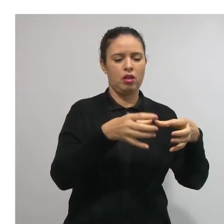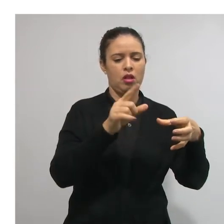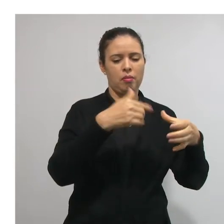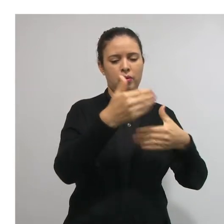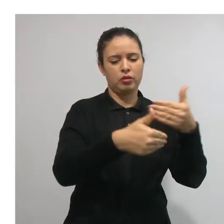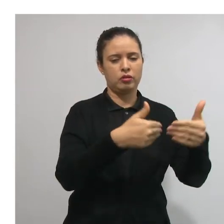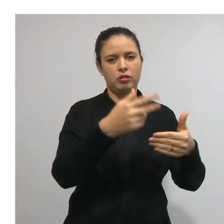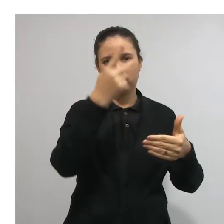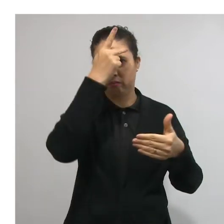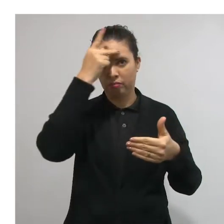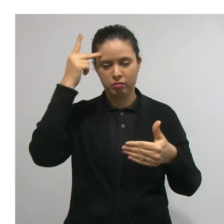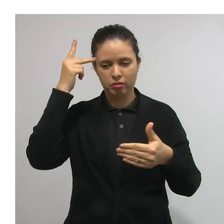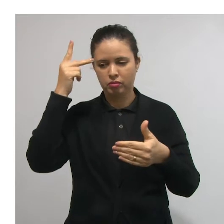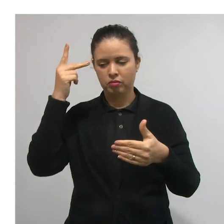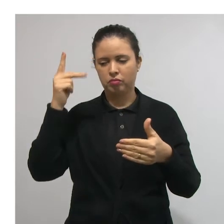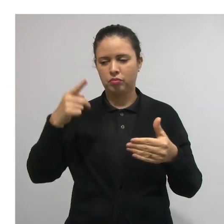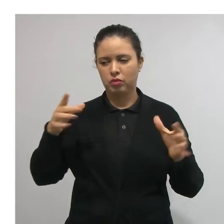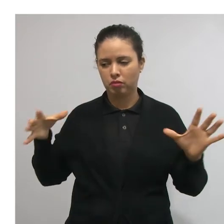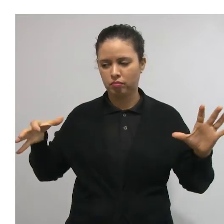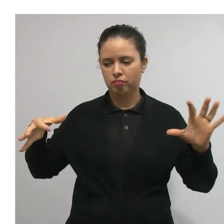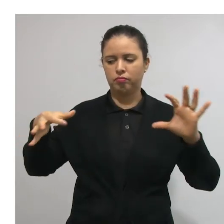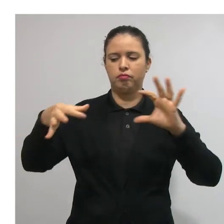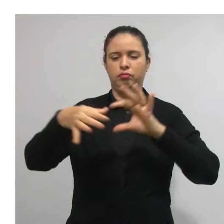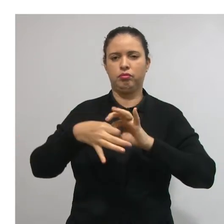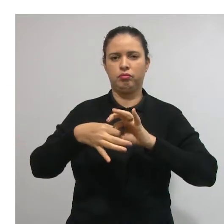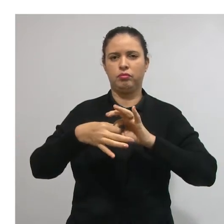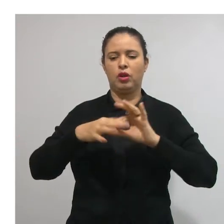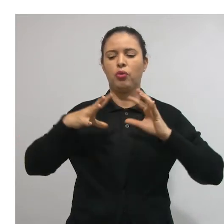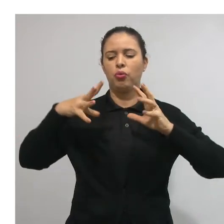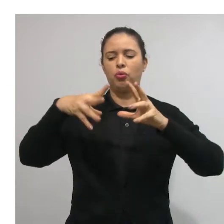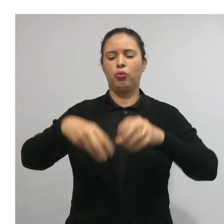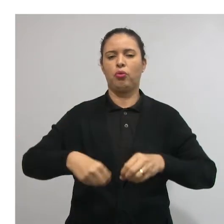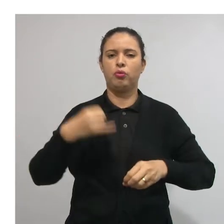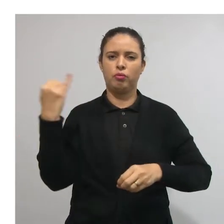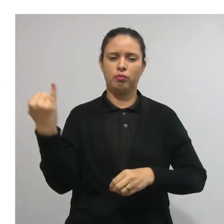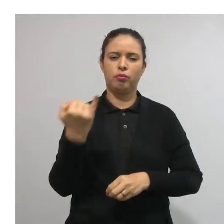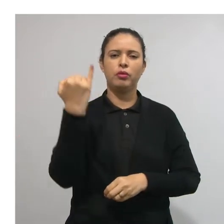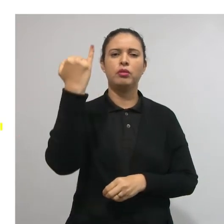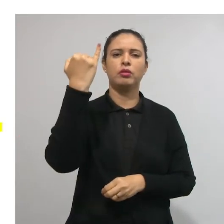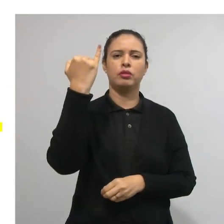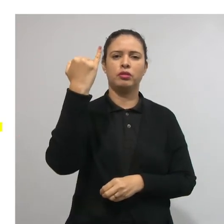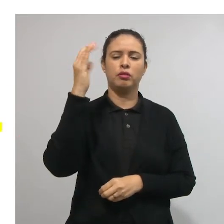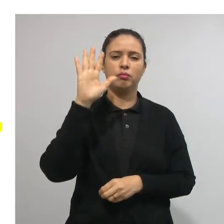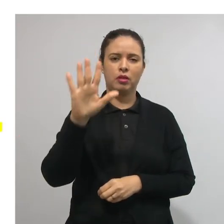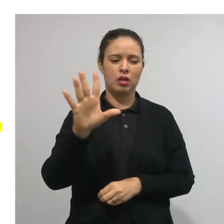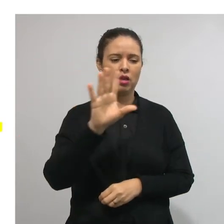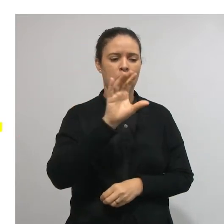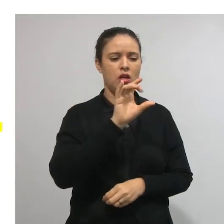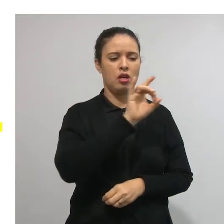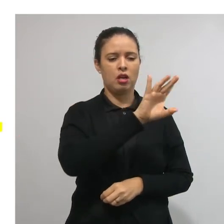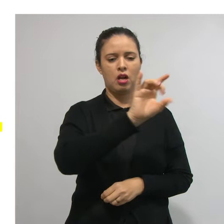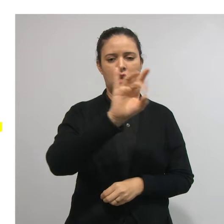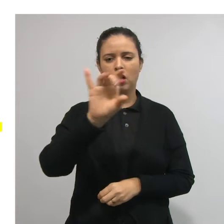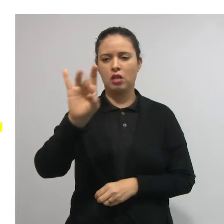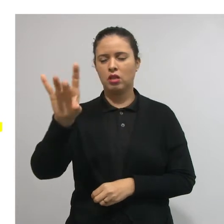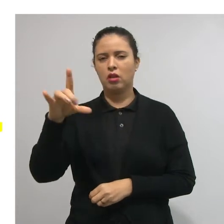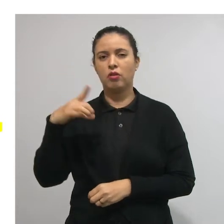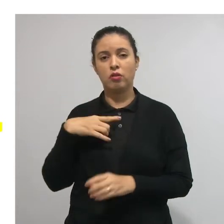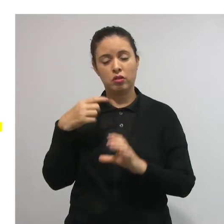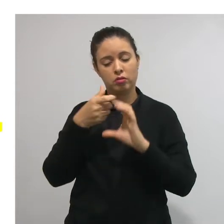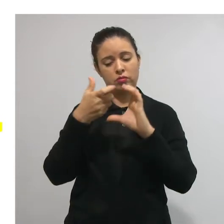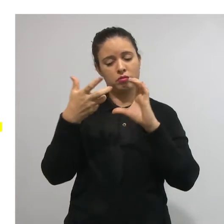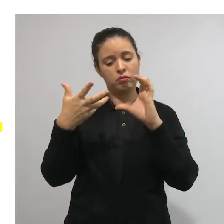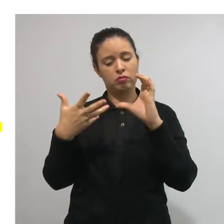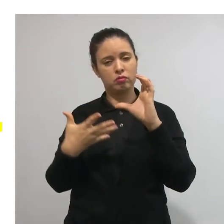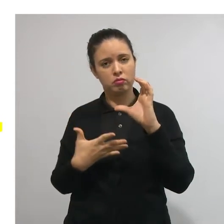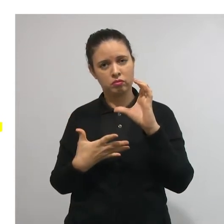bom? O todo é maior que a soma delas, mas as partes elas só possuem características próprias em